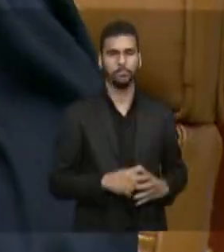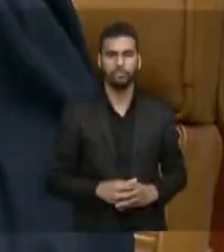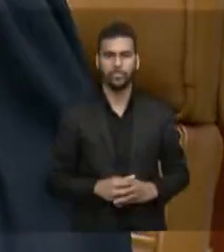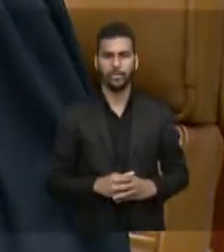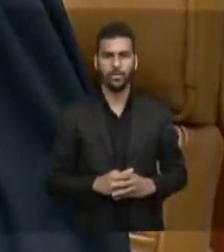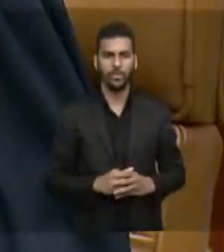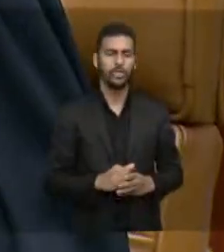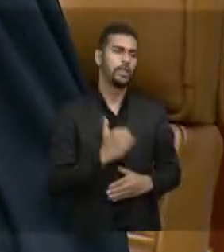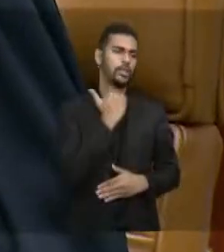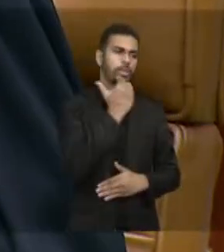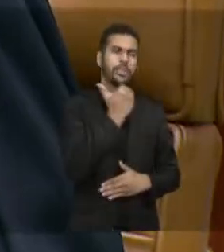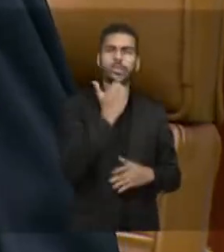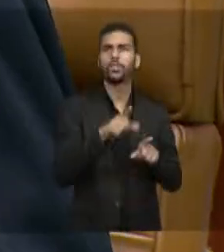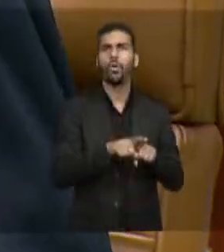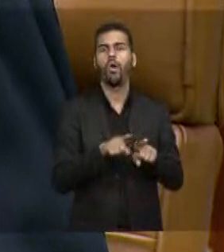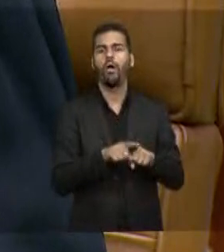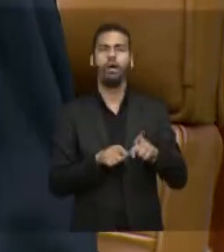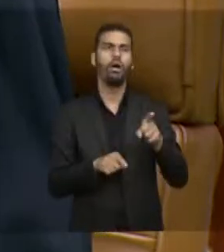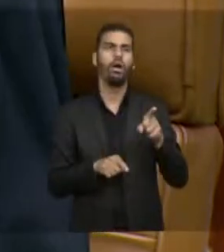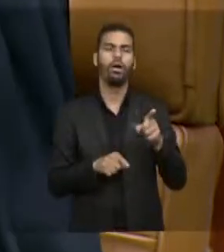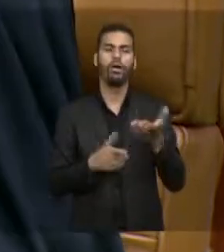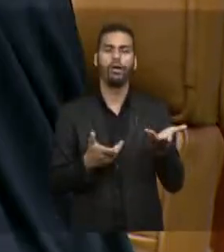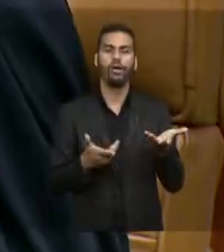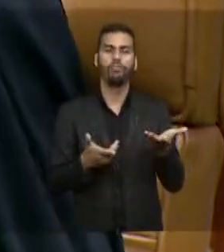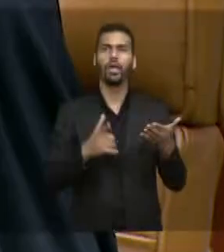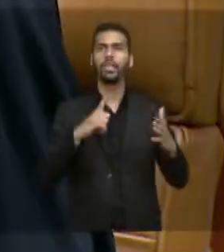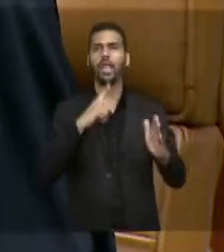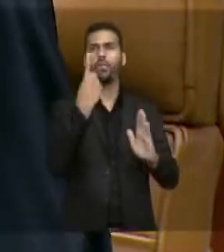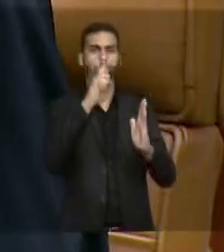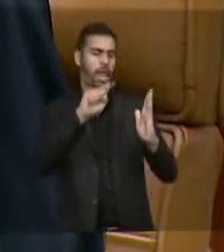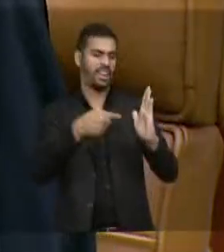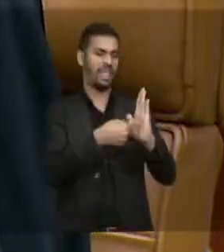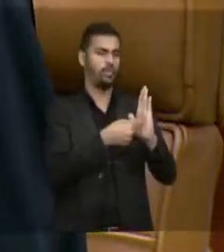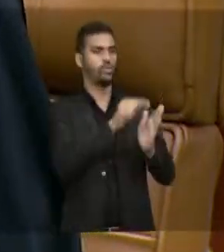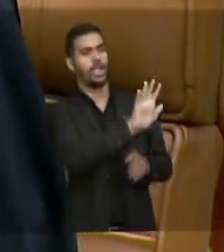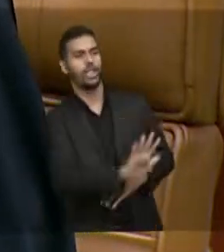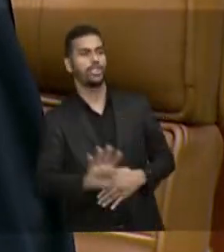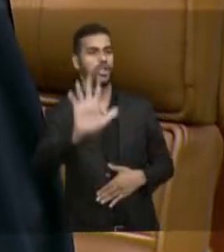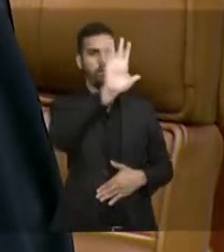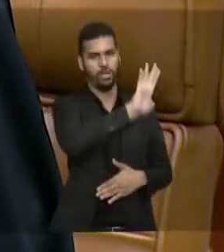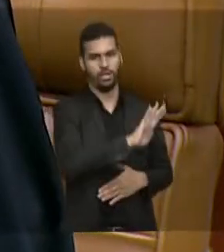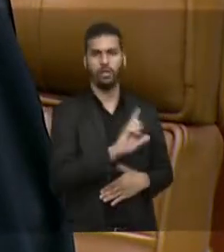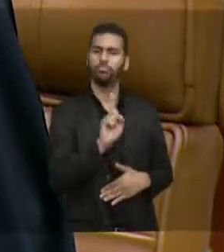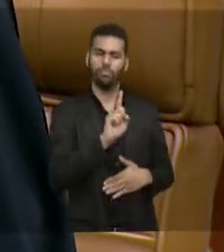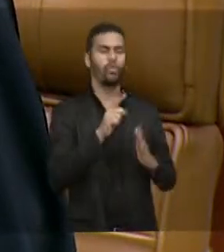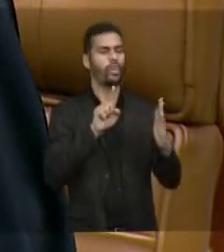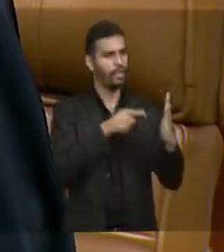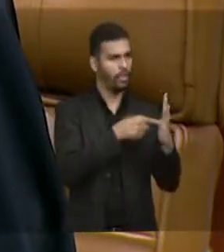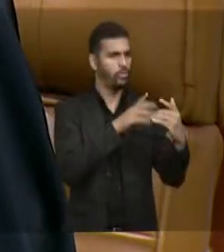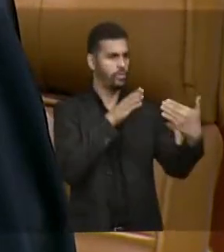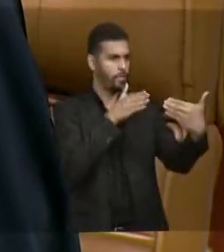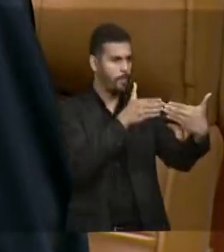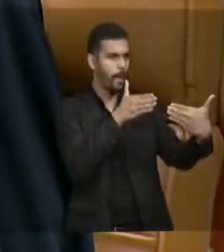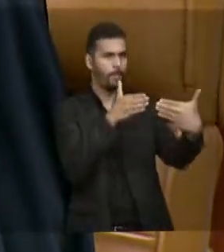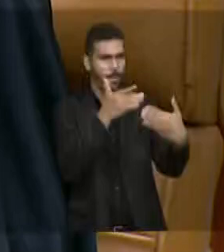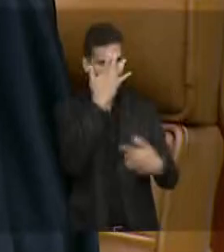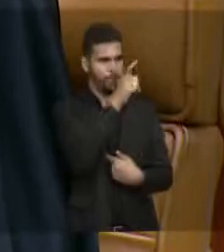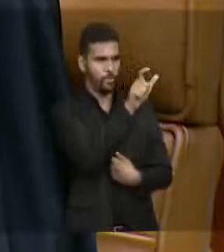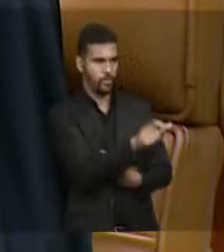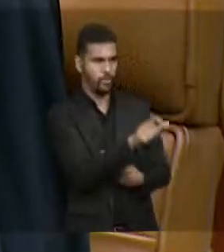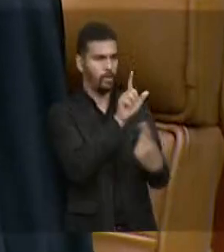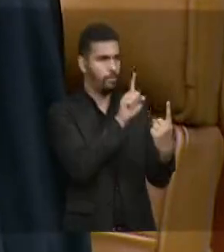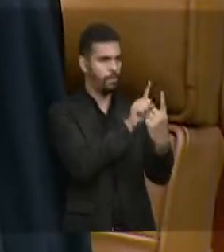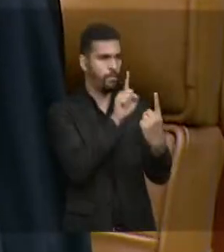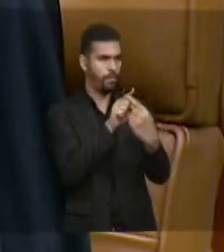de que há uma denúncia geral sem é que as pessoas é